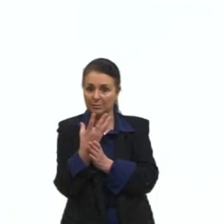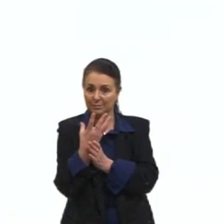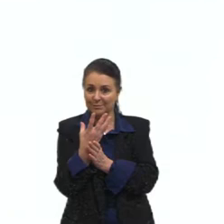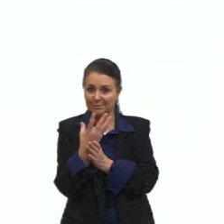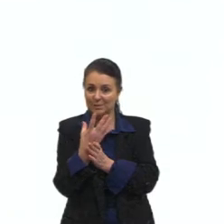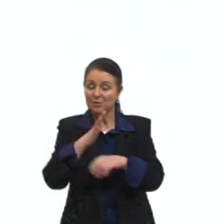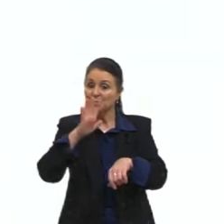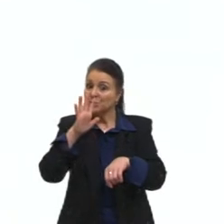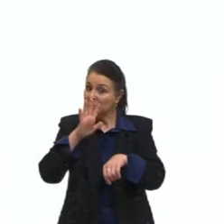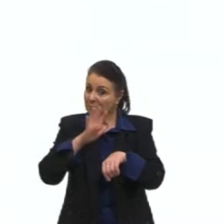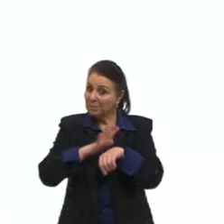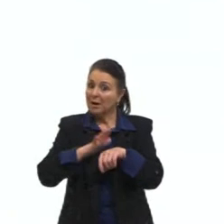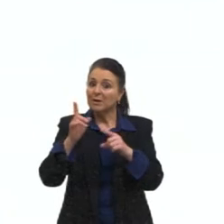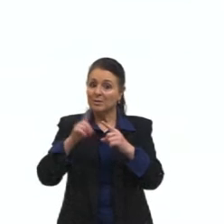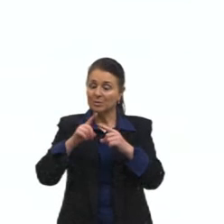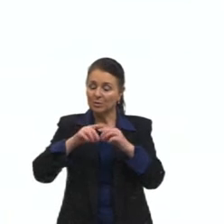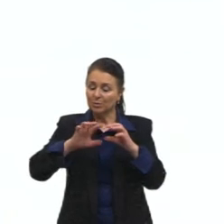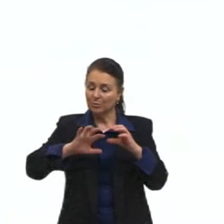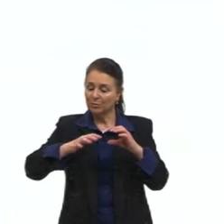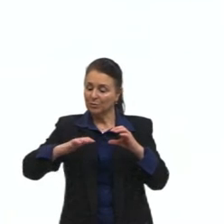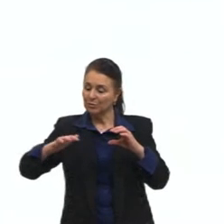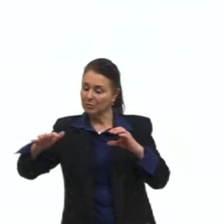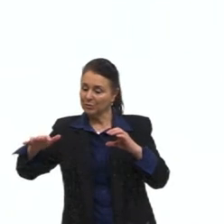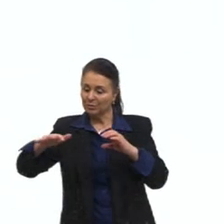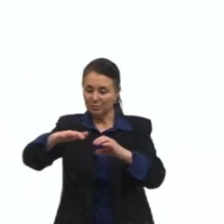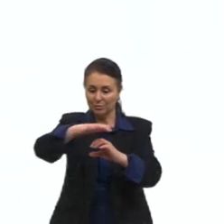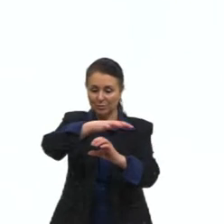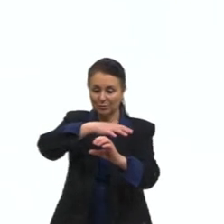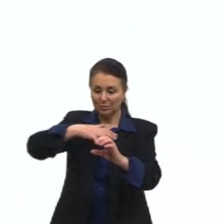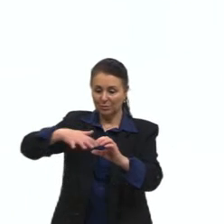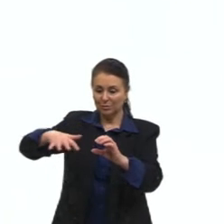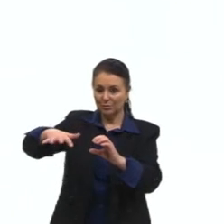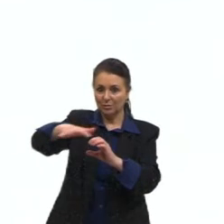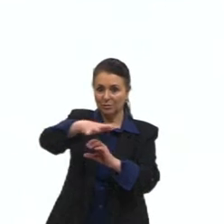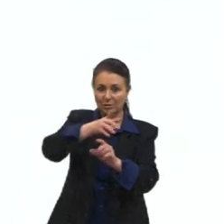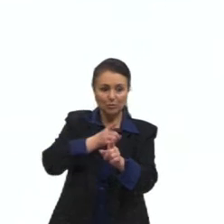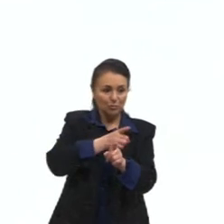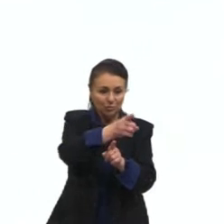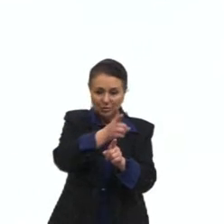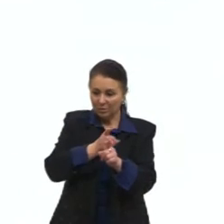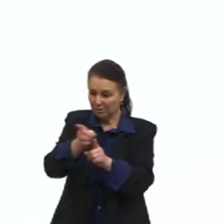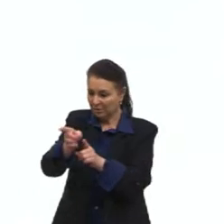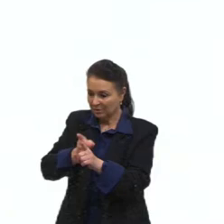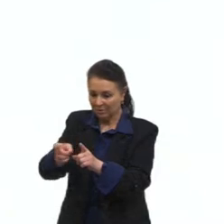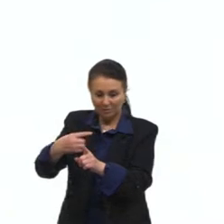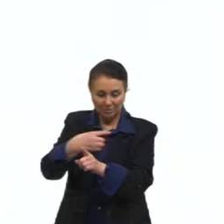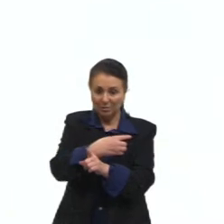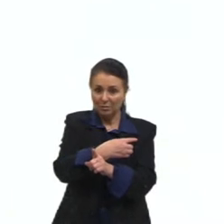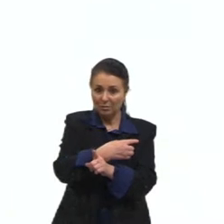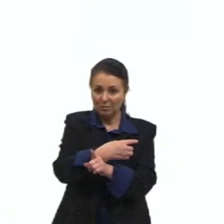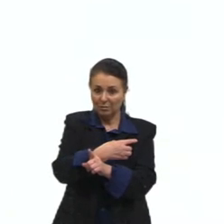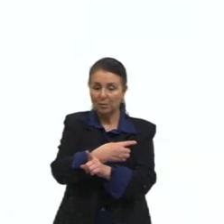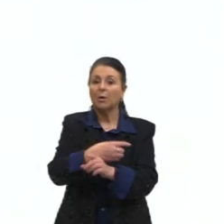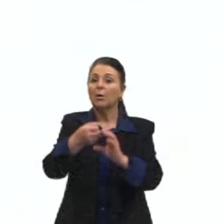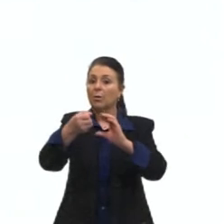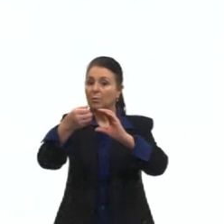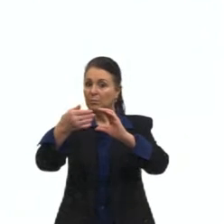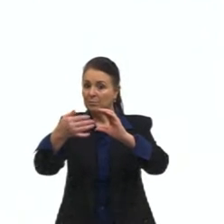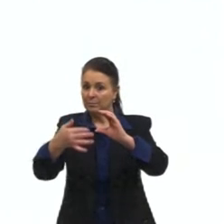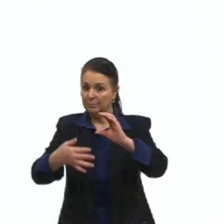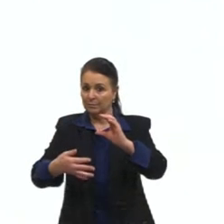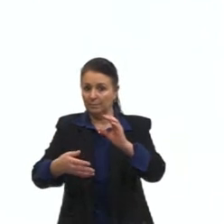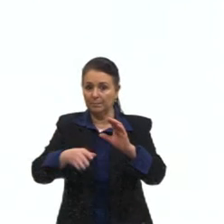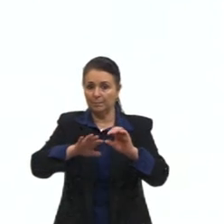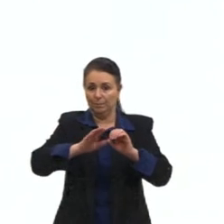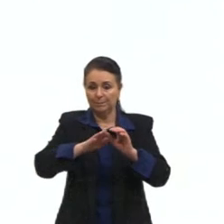secundárias, que se propaga em todas as direções, mantendo as mesmas características da onda